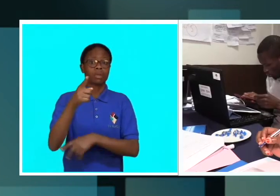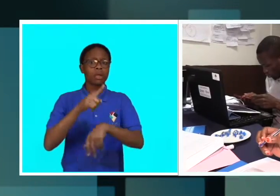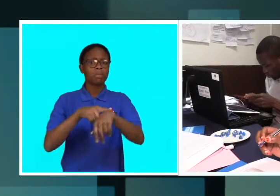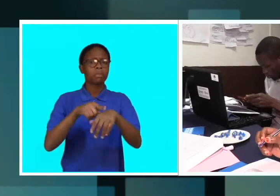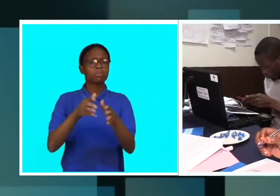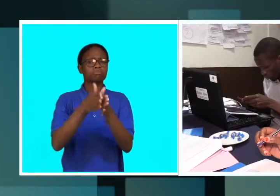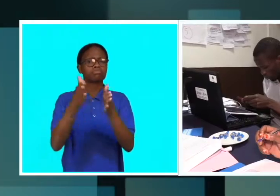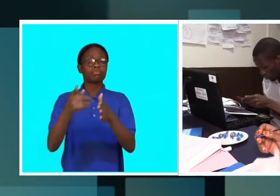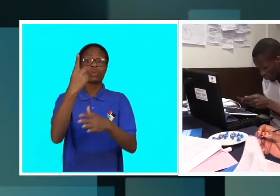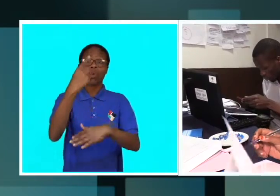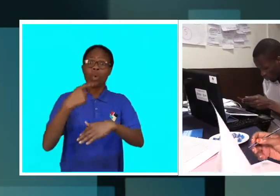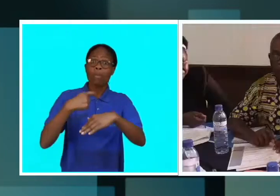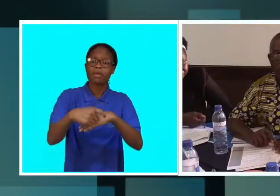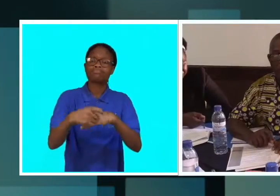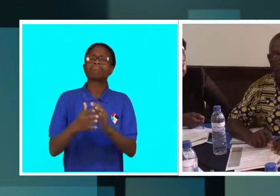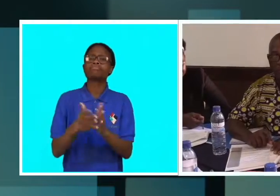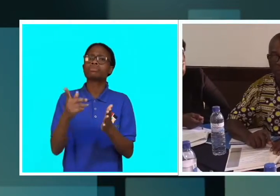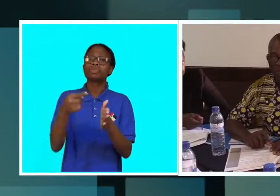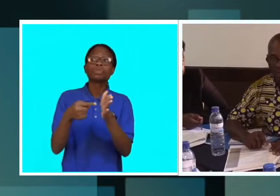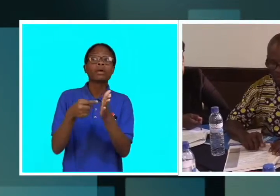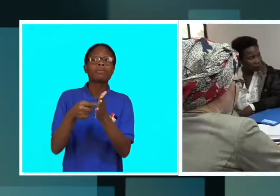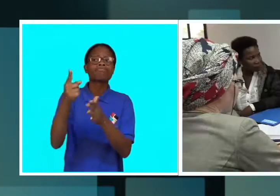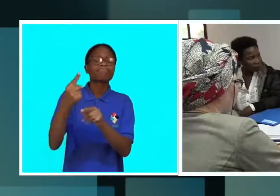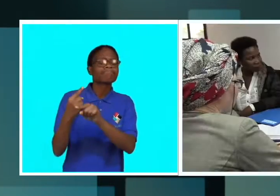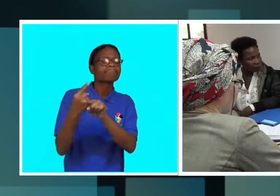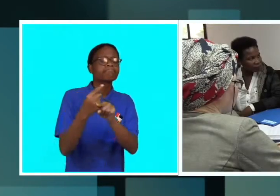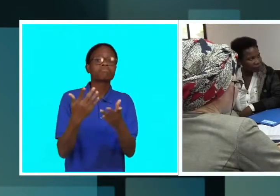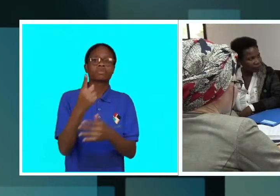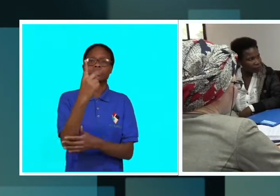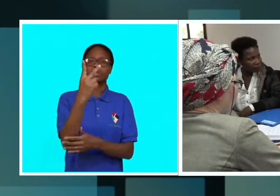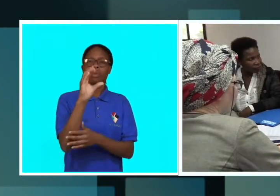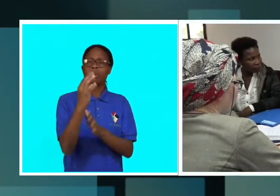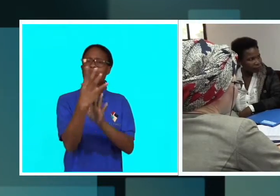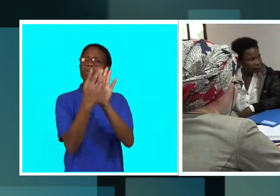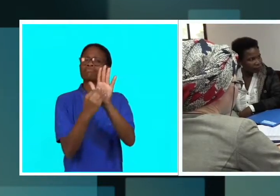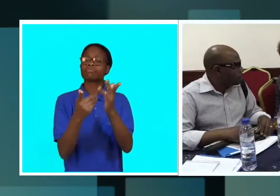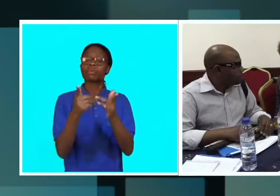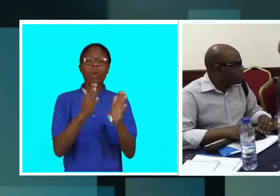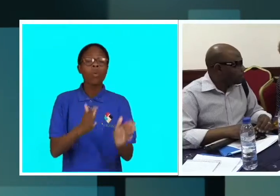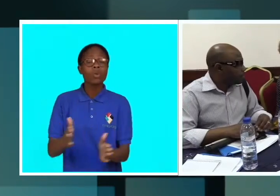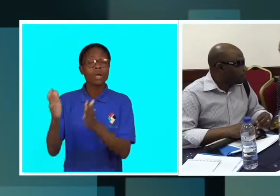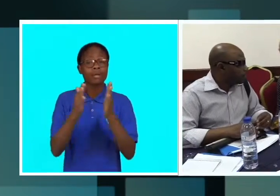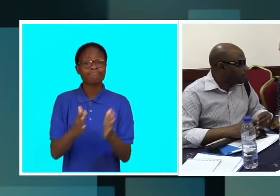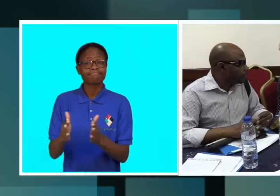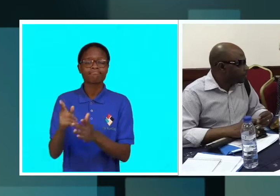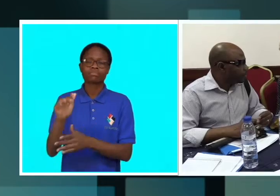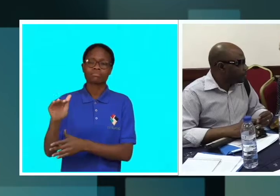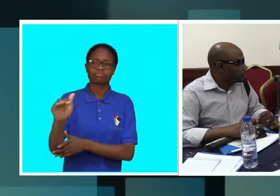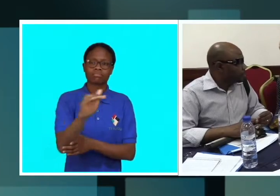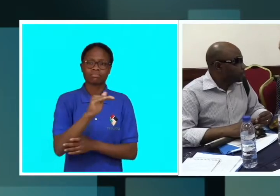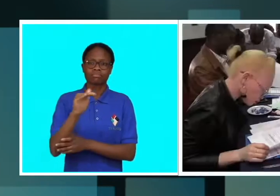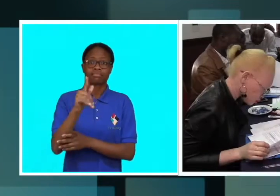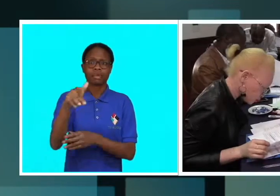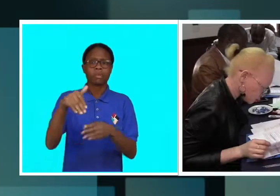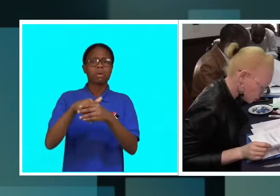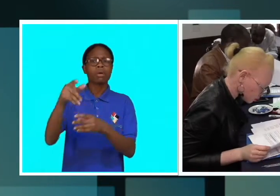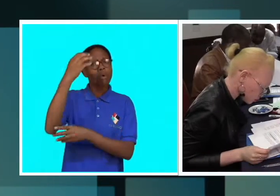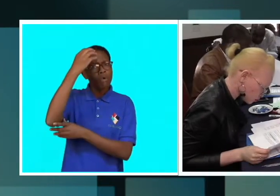sociedade civil terão a duração de uma semana e espera-se a participação de pelo menos 120